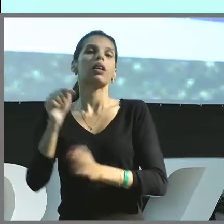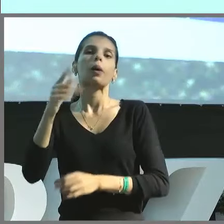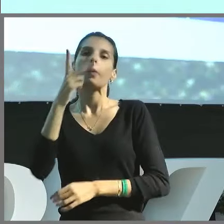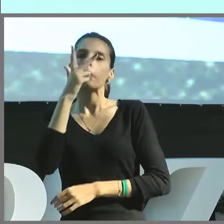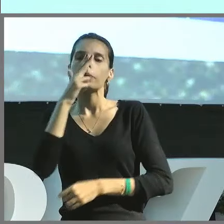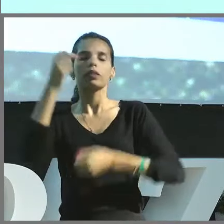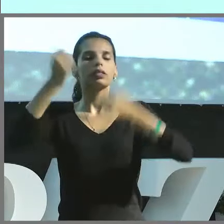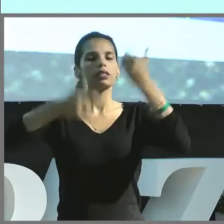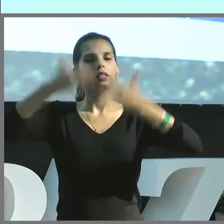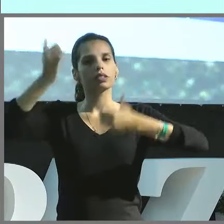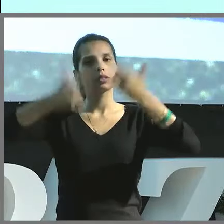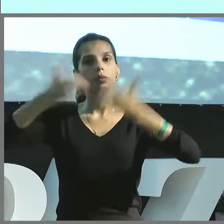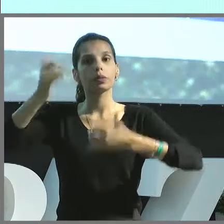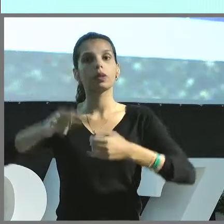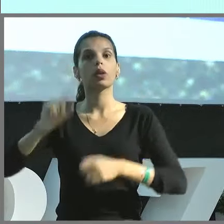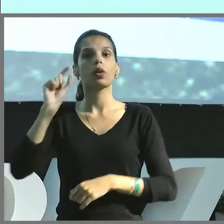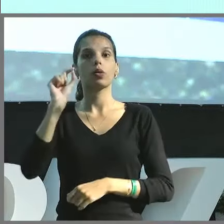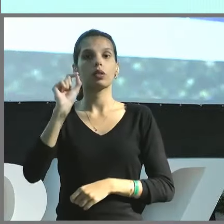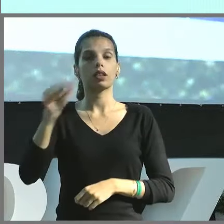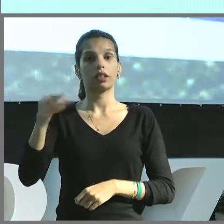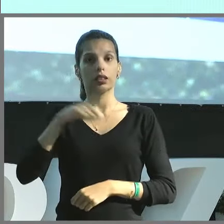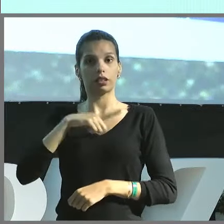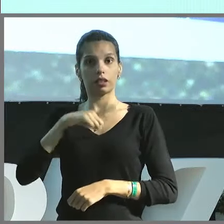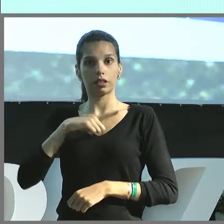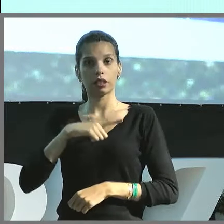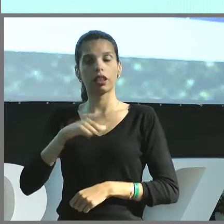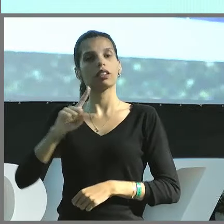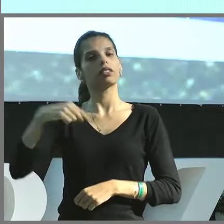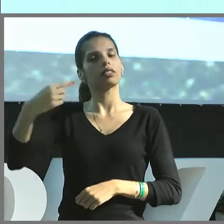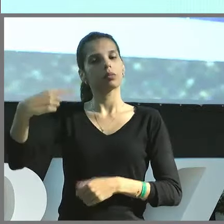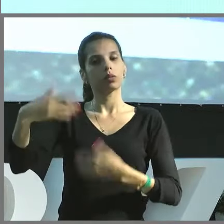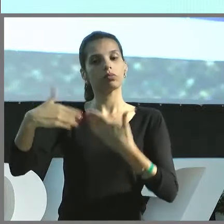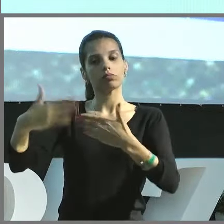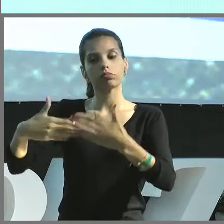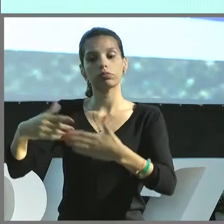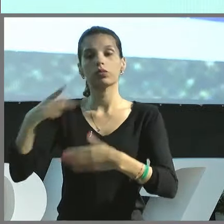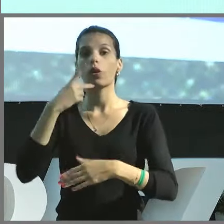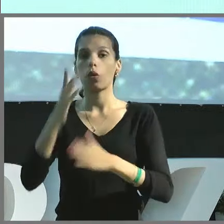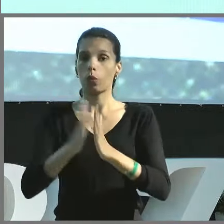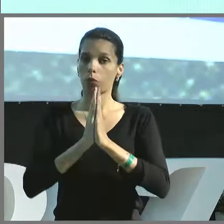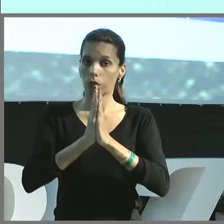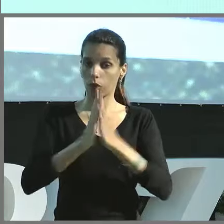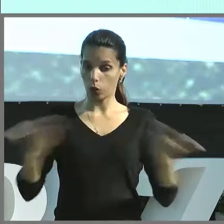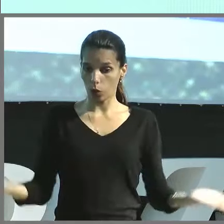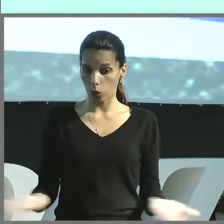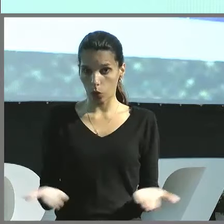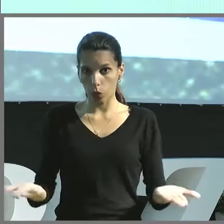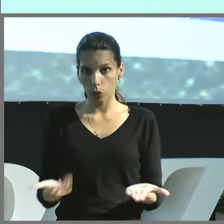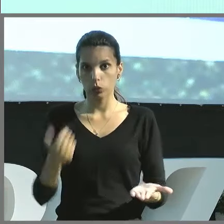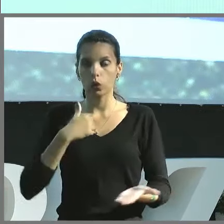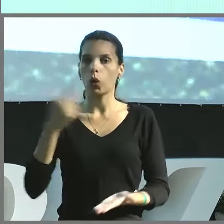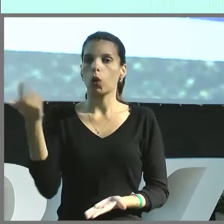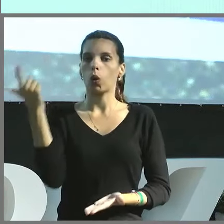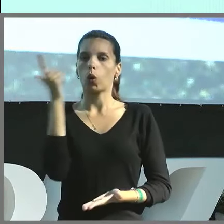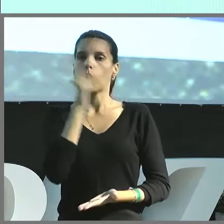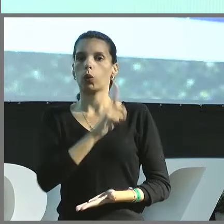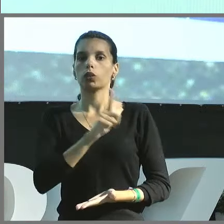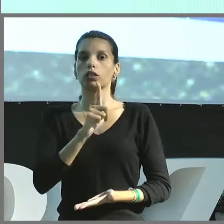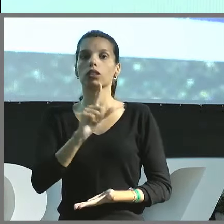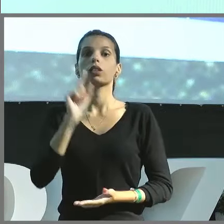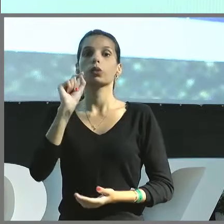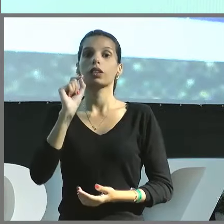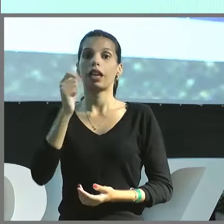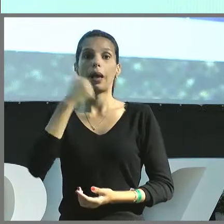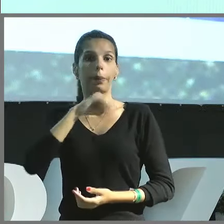o fê-lo sentar, ela veio até mim e disse, por favor, hoje eu consegui fazer o meu filho entrar nessa